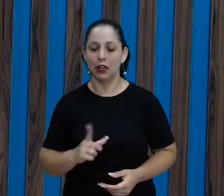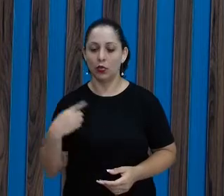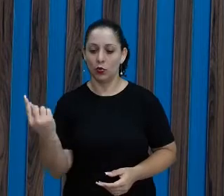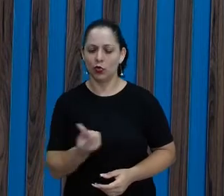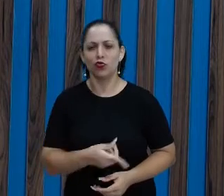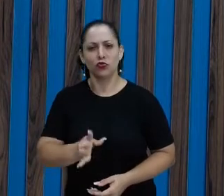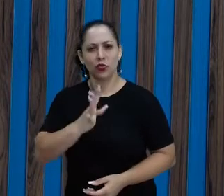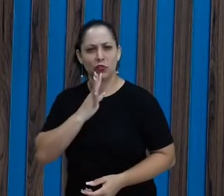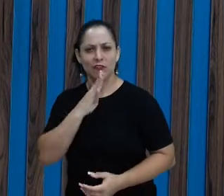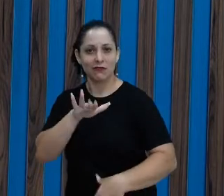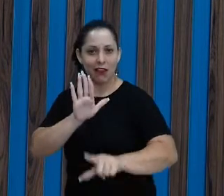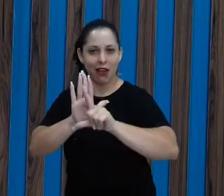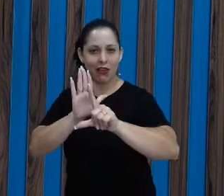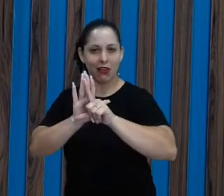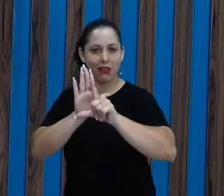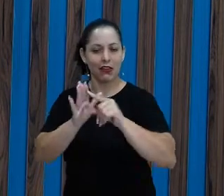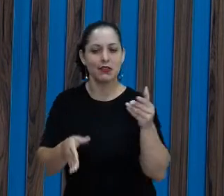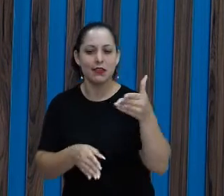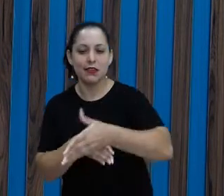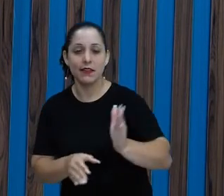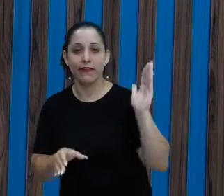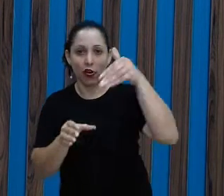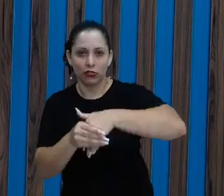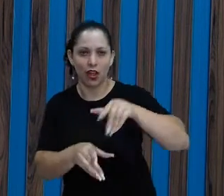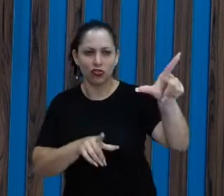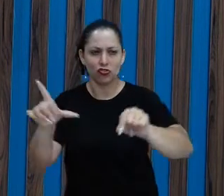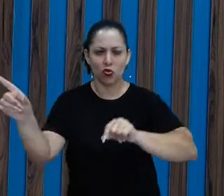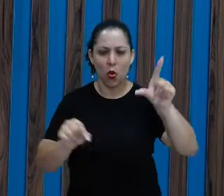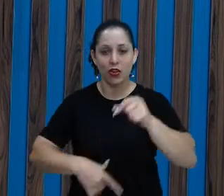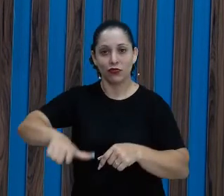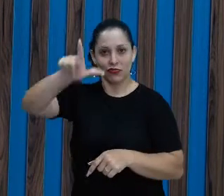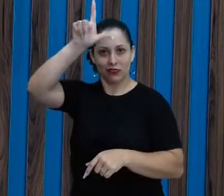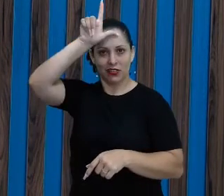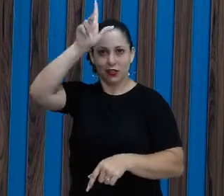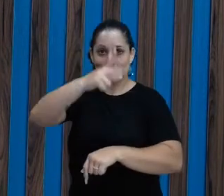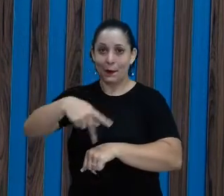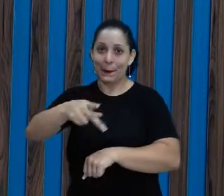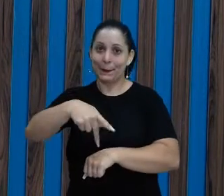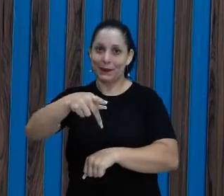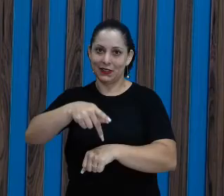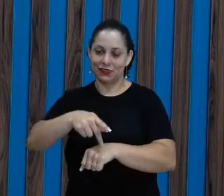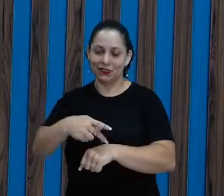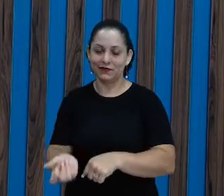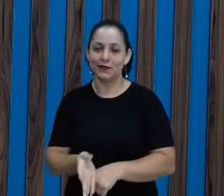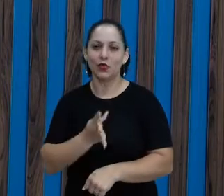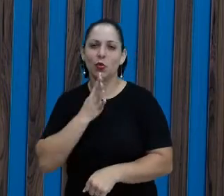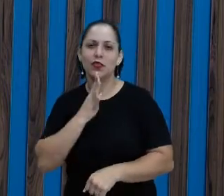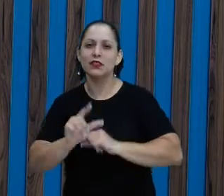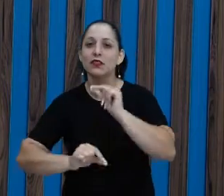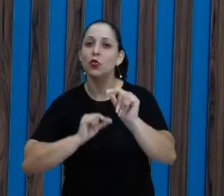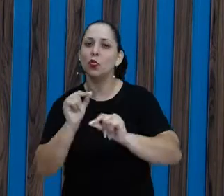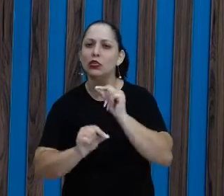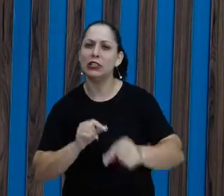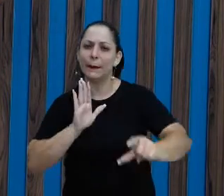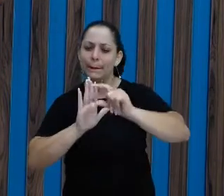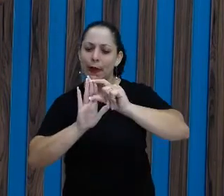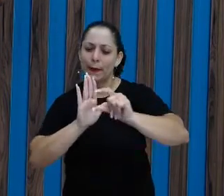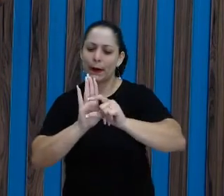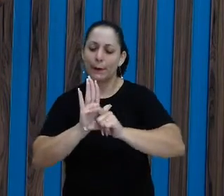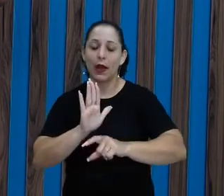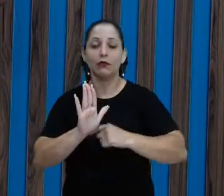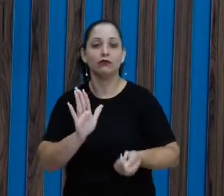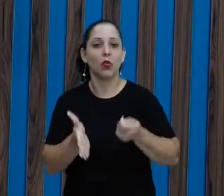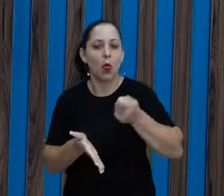De ir lá, votar, eleger as pessoas e conhecer o que é que a gente pode cobrar. Então, no artigo